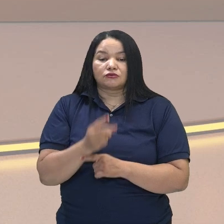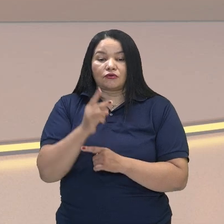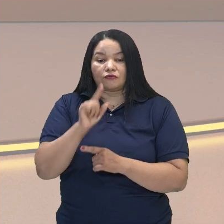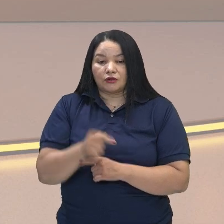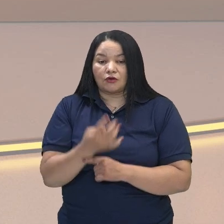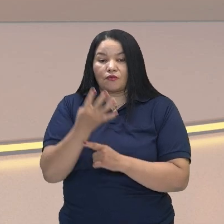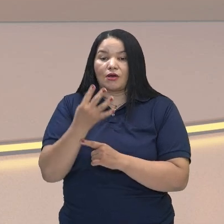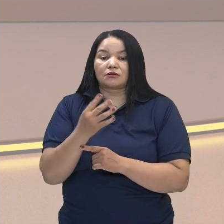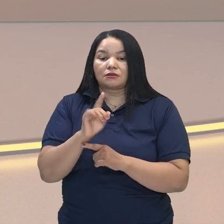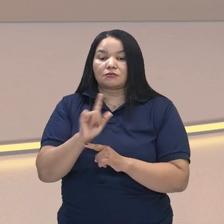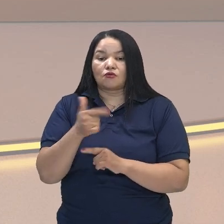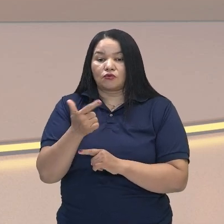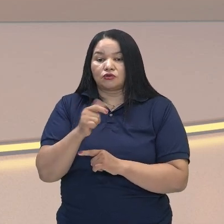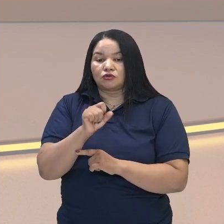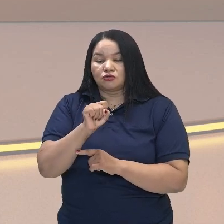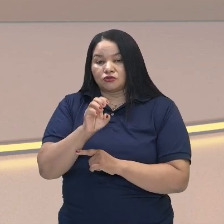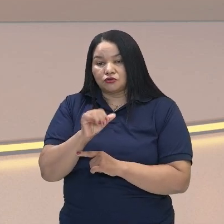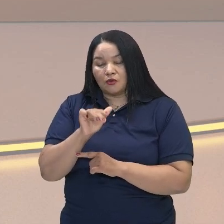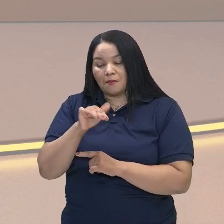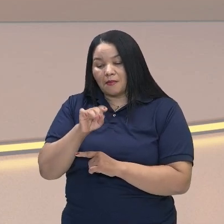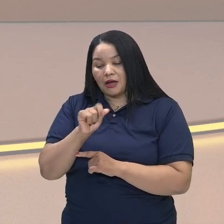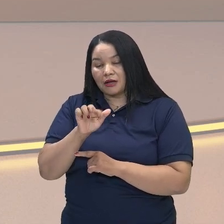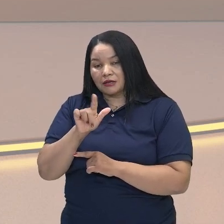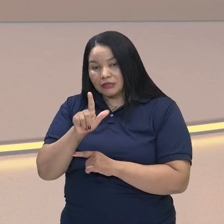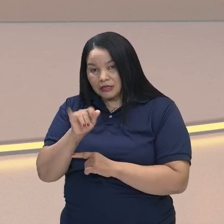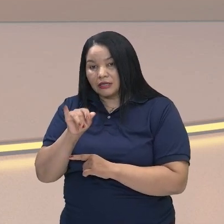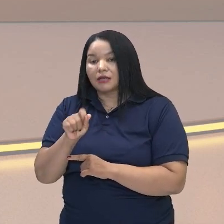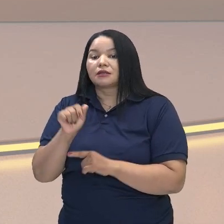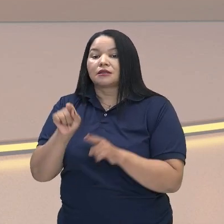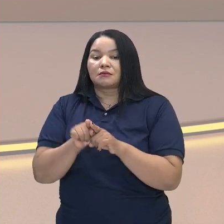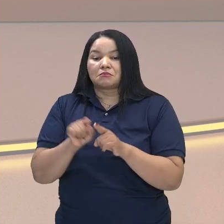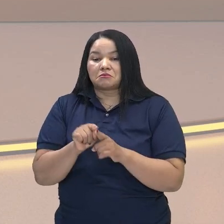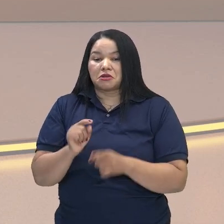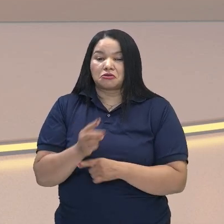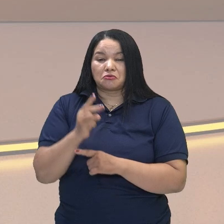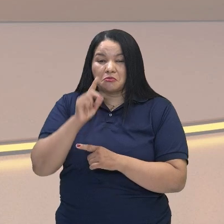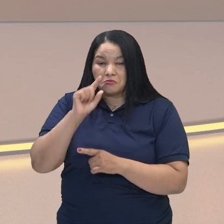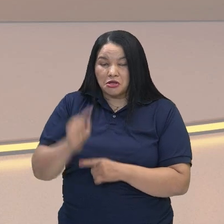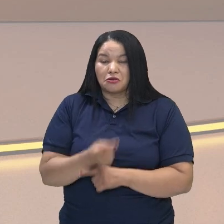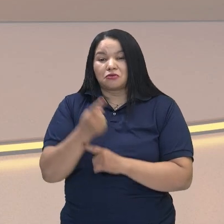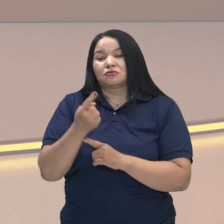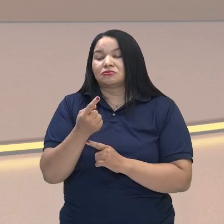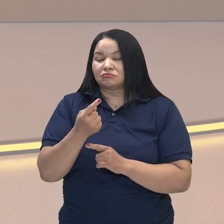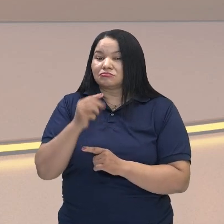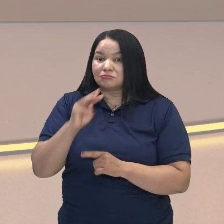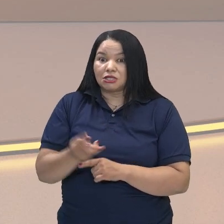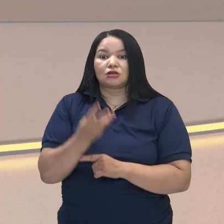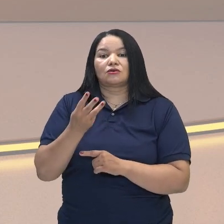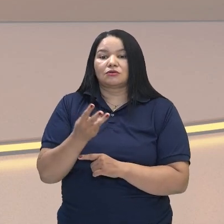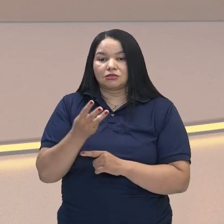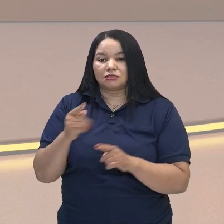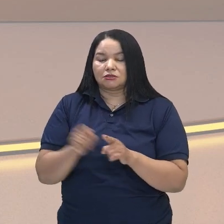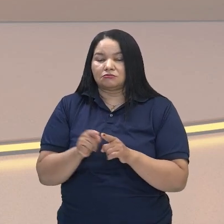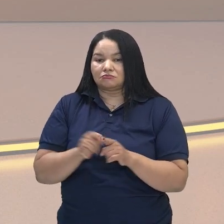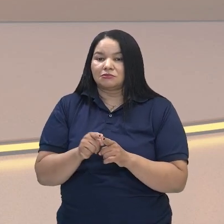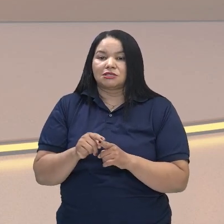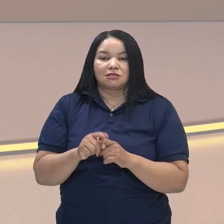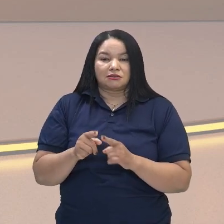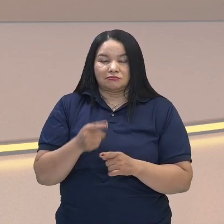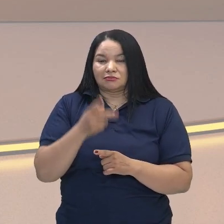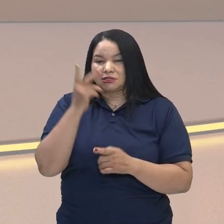a Somália aí com 1,1 milhão de refugiados reconhecidos, que realmente se sabe, que se